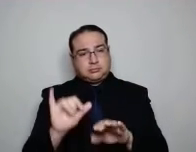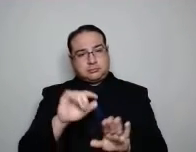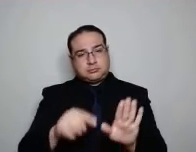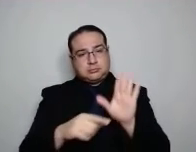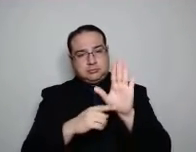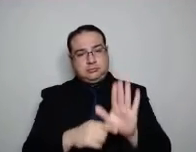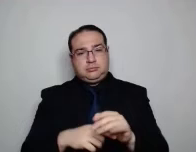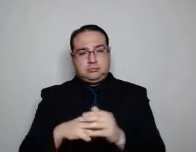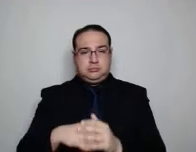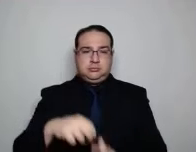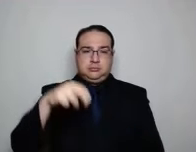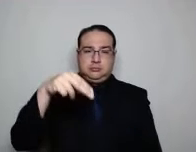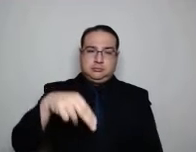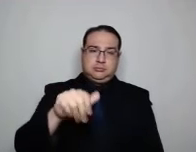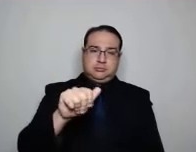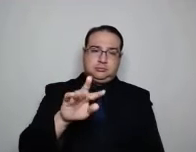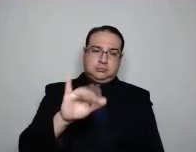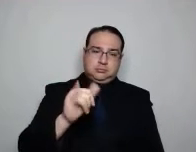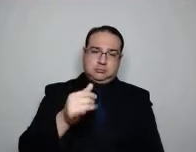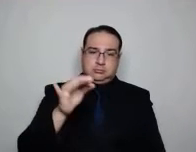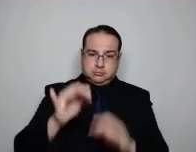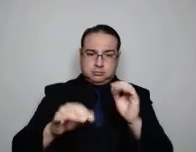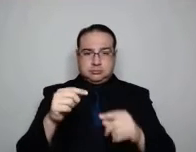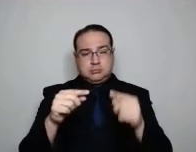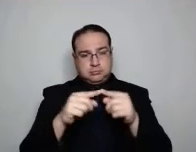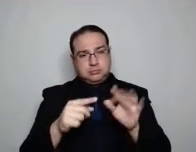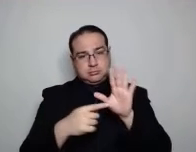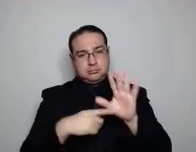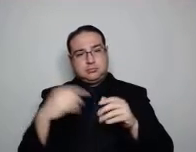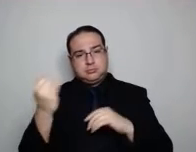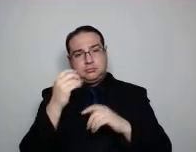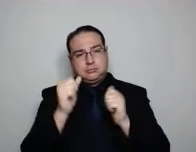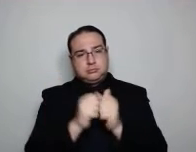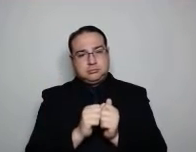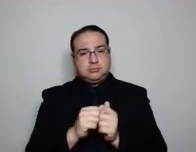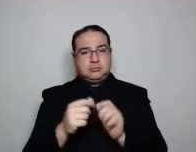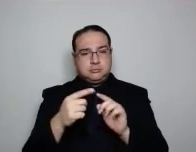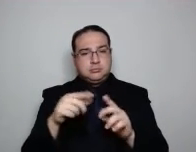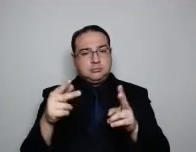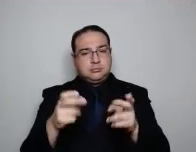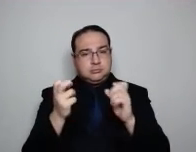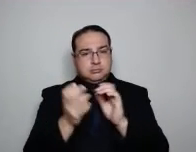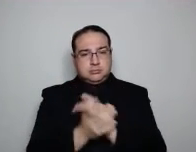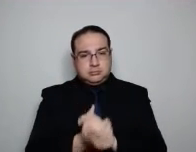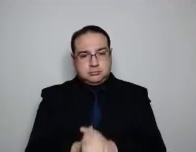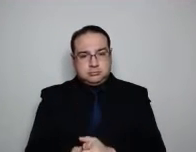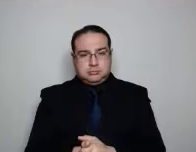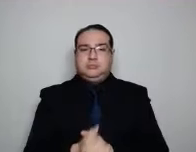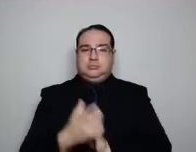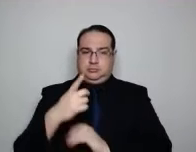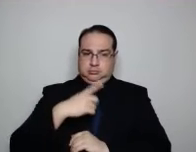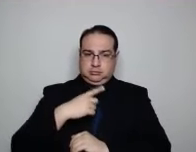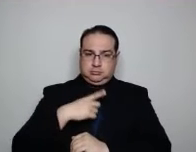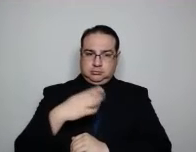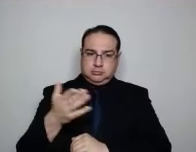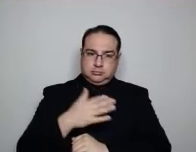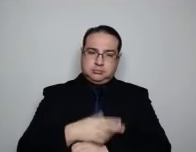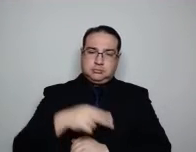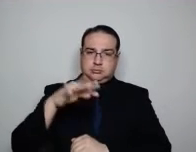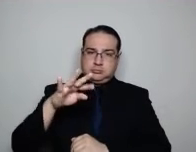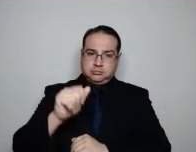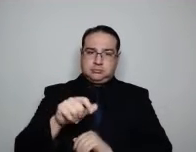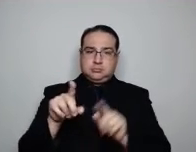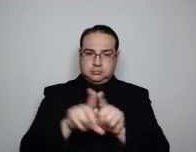NatJus, justamente nesse sentido, e é importante que o NatJus agora perceba que há essa nota técnica também